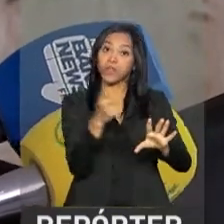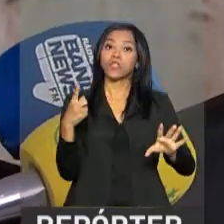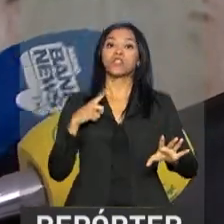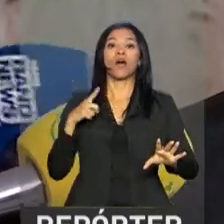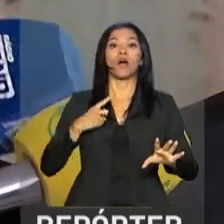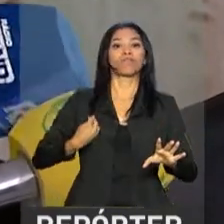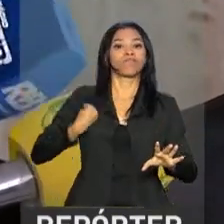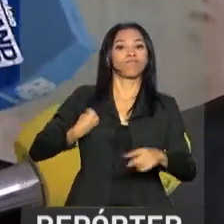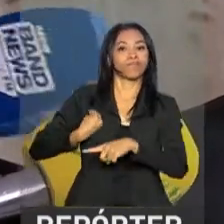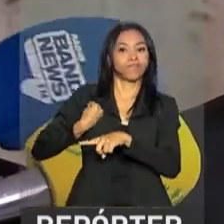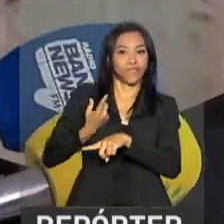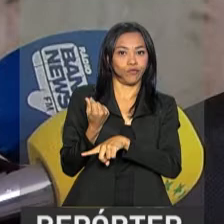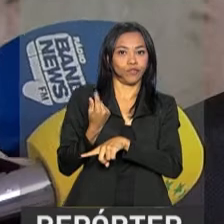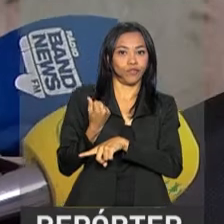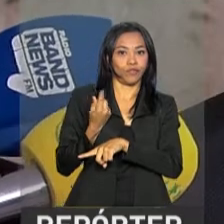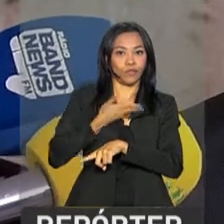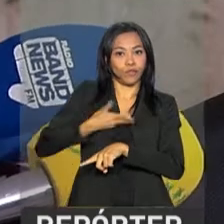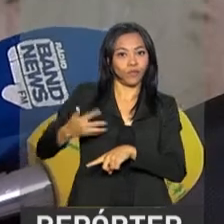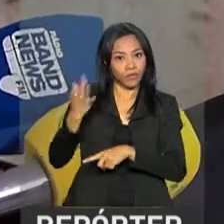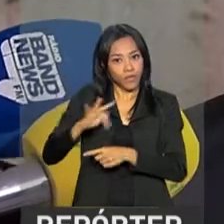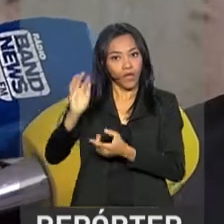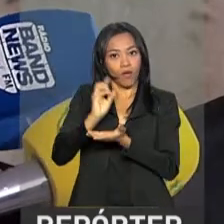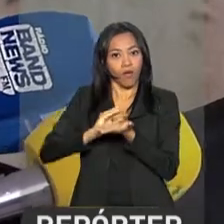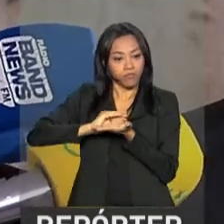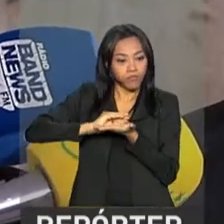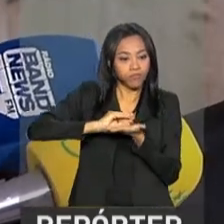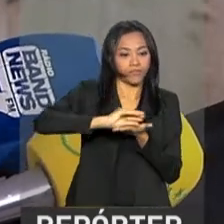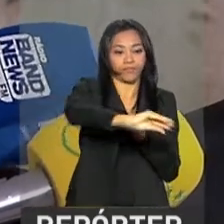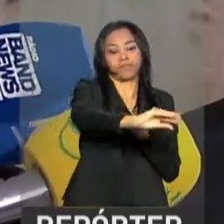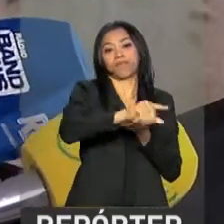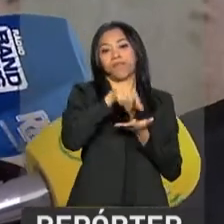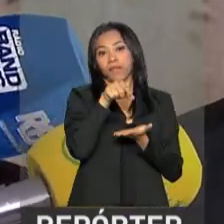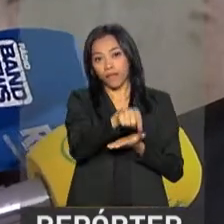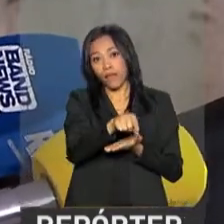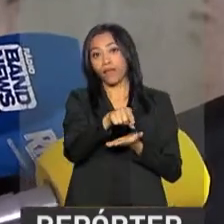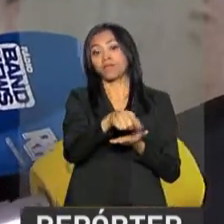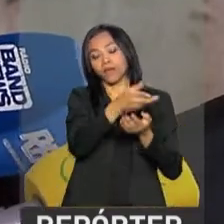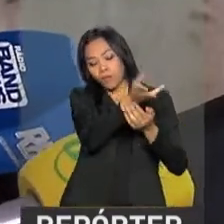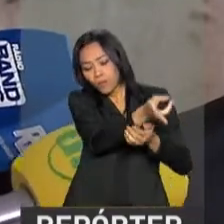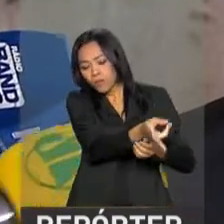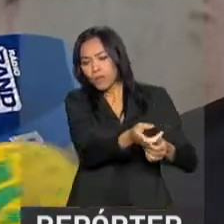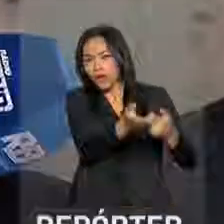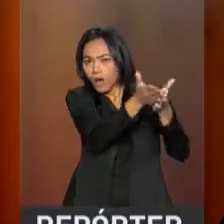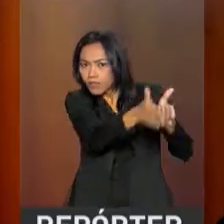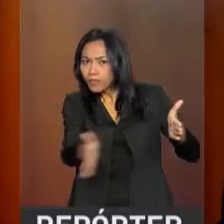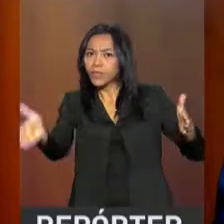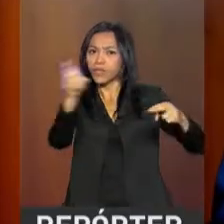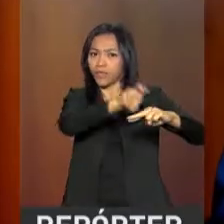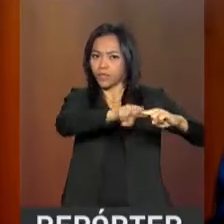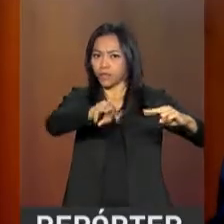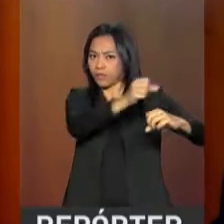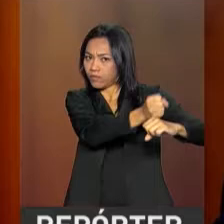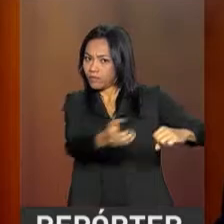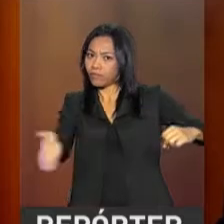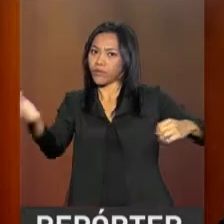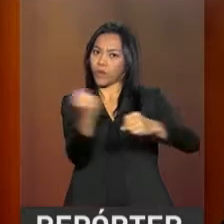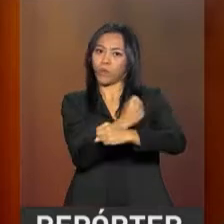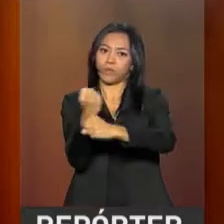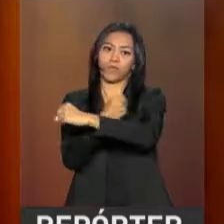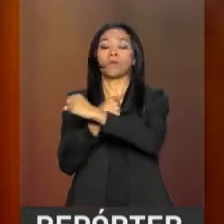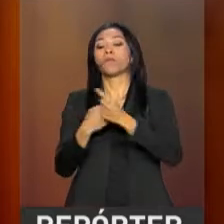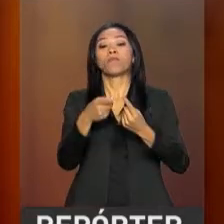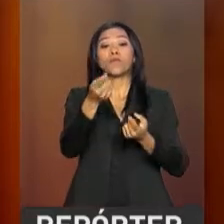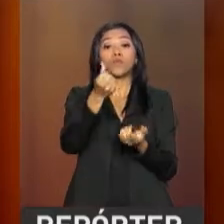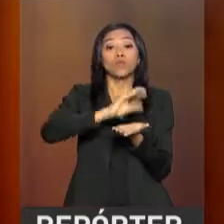garantido no orçamento federal do ministério da cidade para que esta obra de expansão do metrô ou seja realizado os investimentos em mobilidade